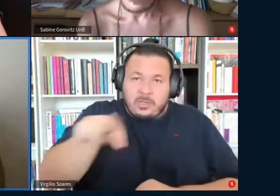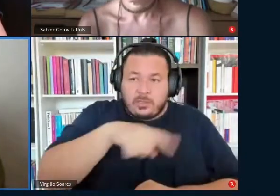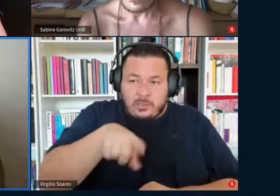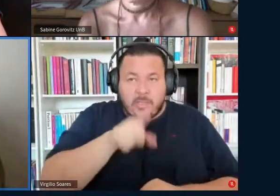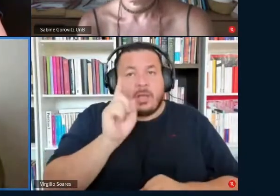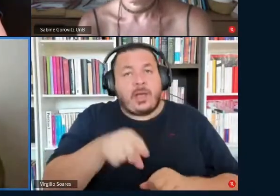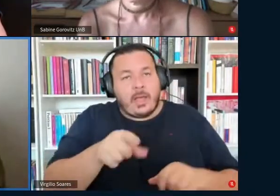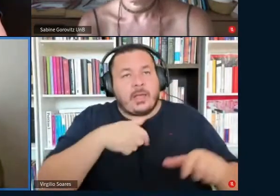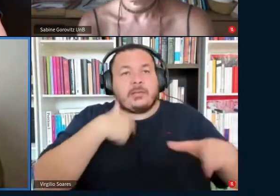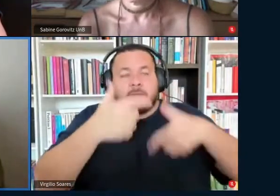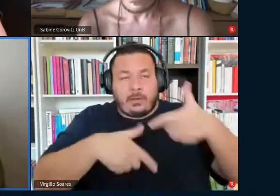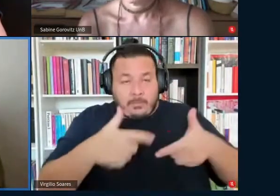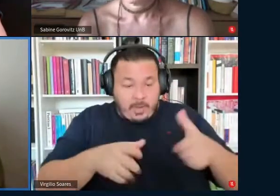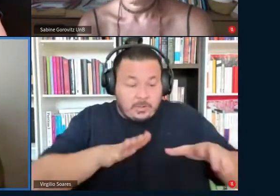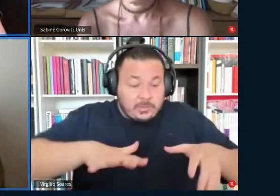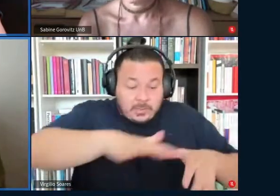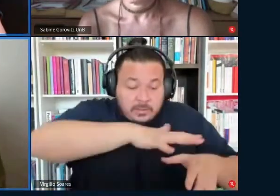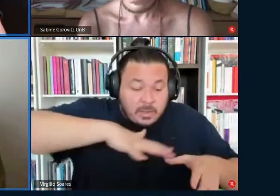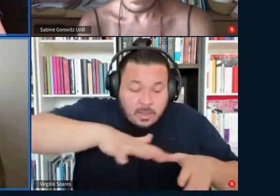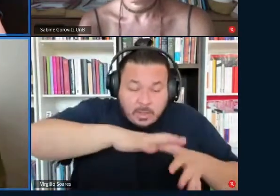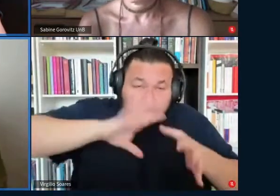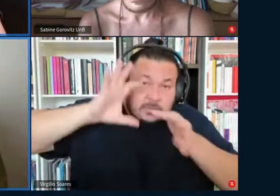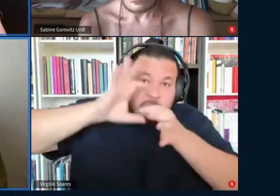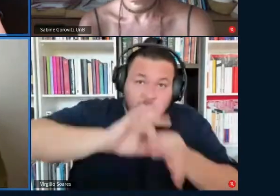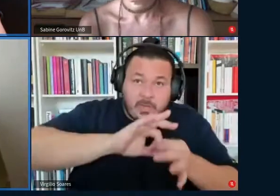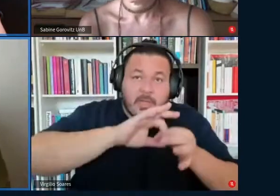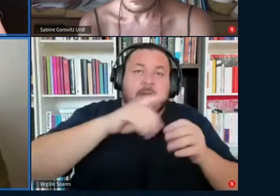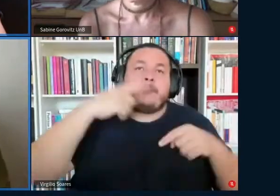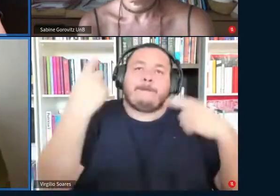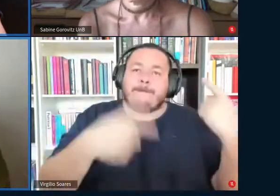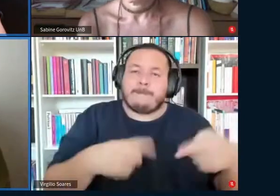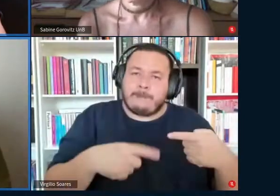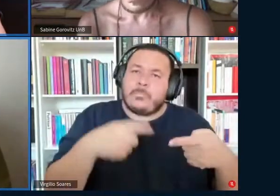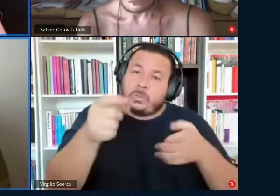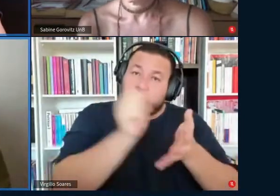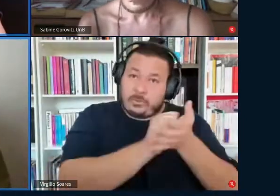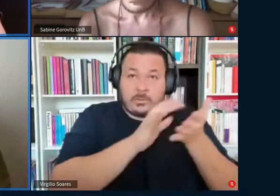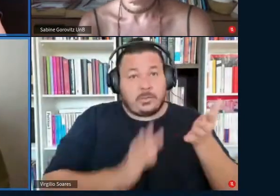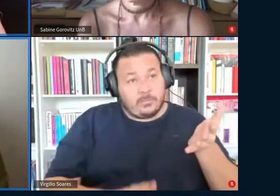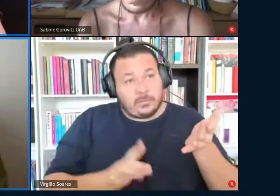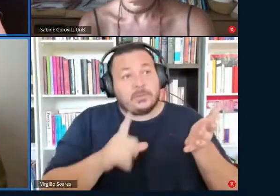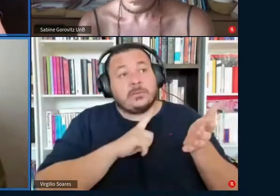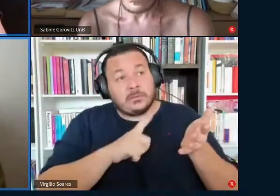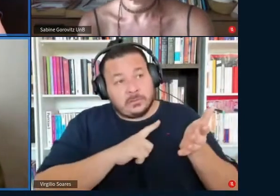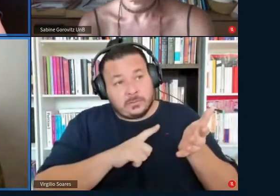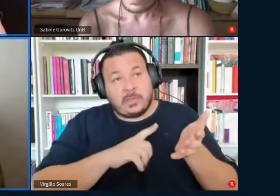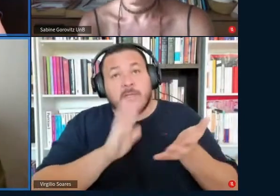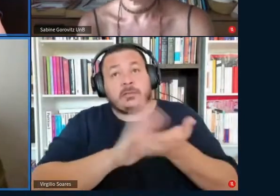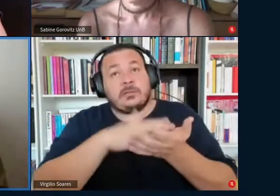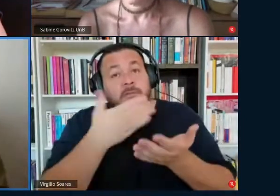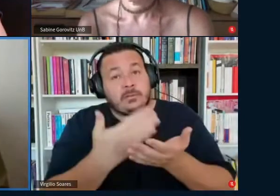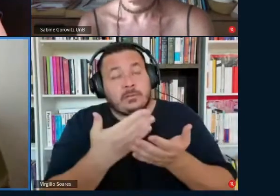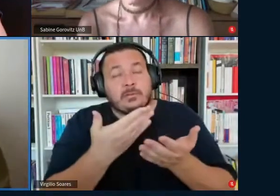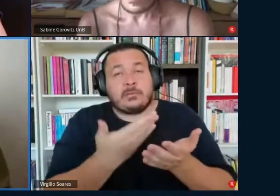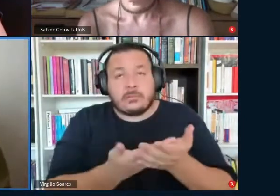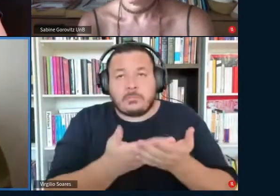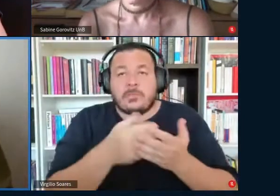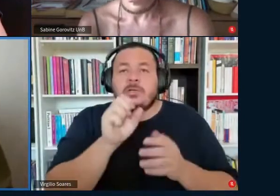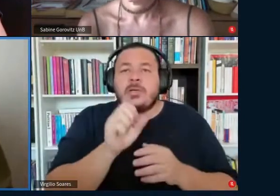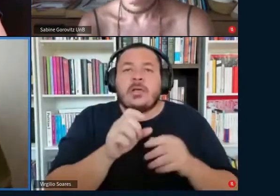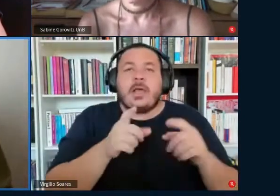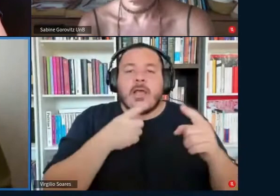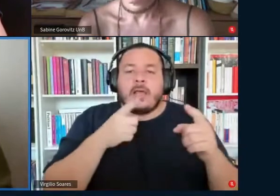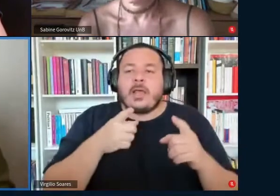esfera política, e que a atividade de vocês tem traços da interpretação simultânea.